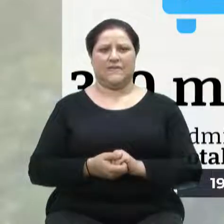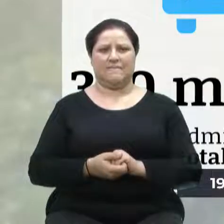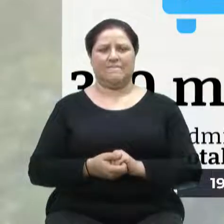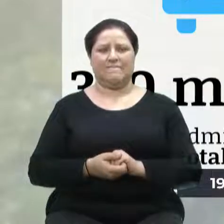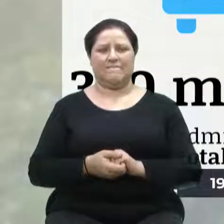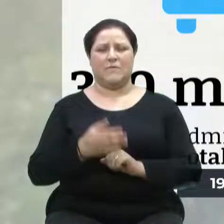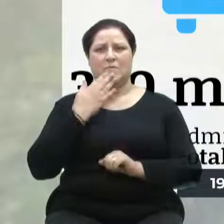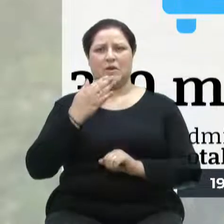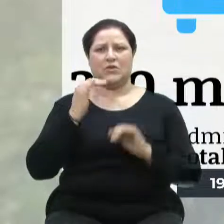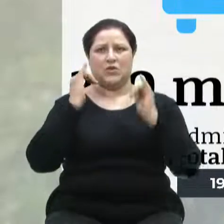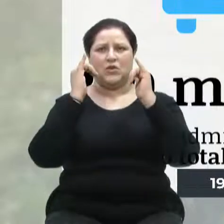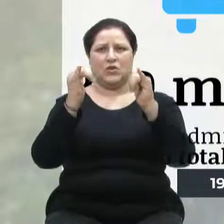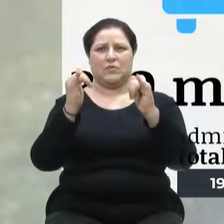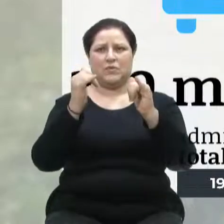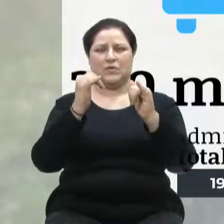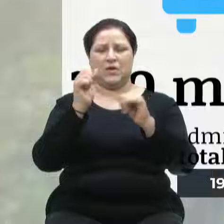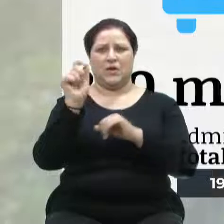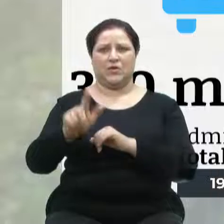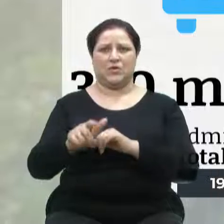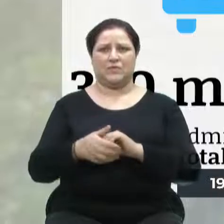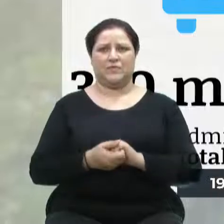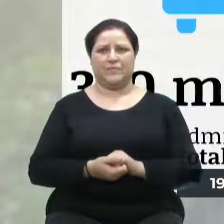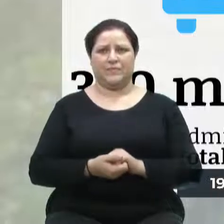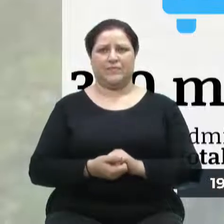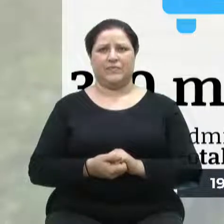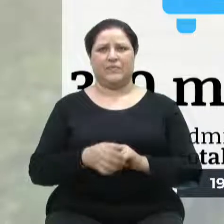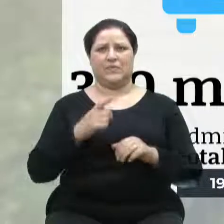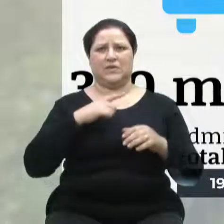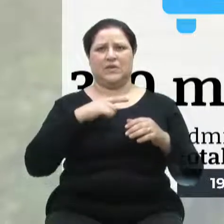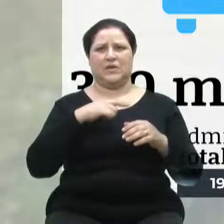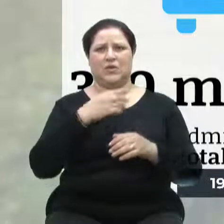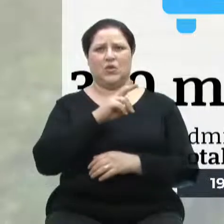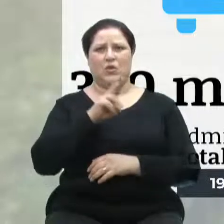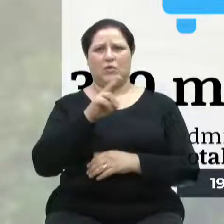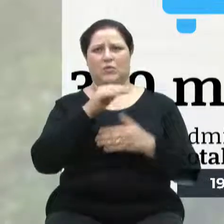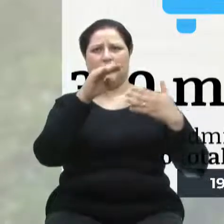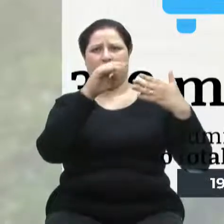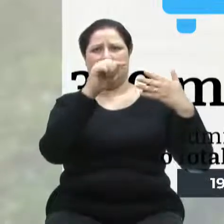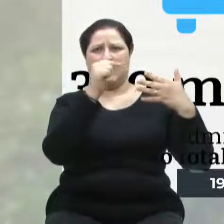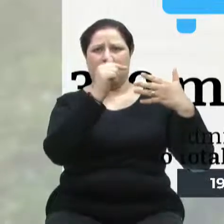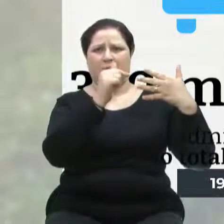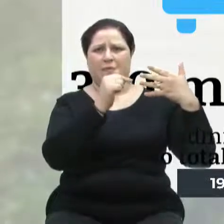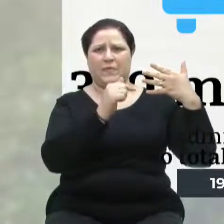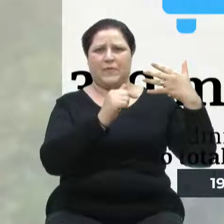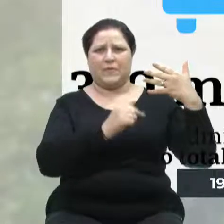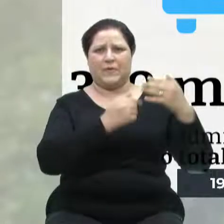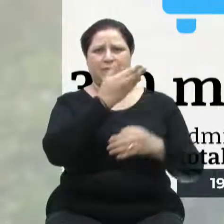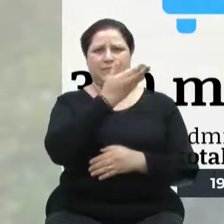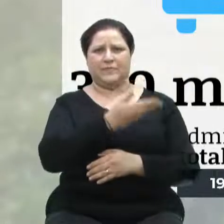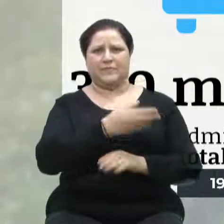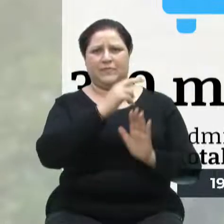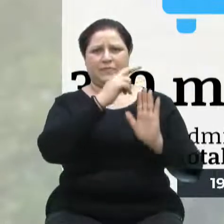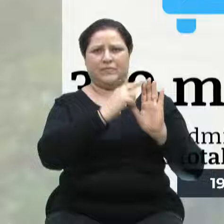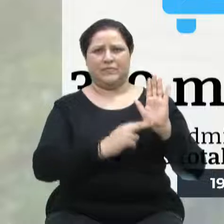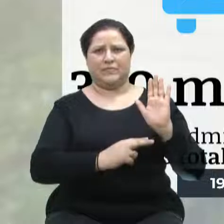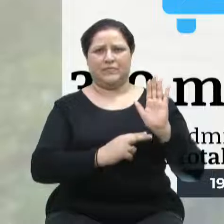linhas. Desvio Risso, Jardim da Lagoa, Santa Teresa, Parque das Rosas, aí tem 1 e 2, Cidade